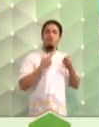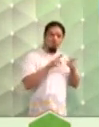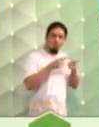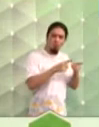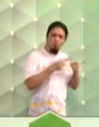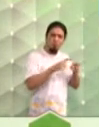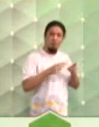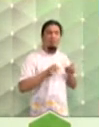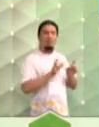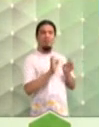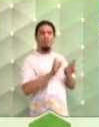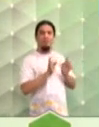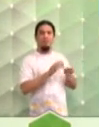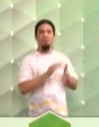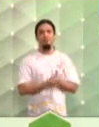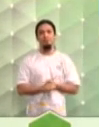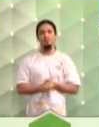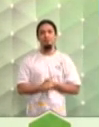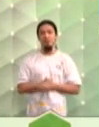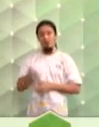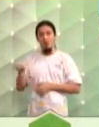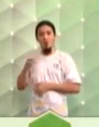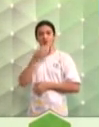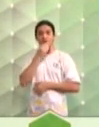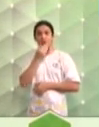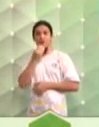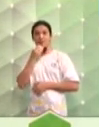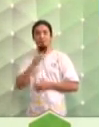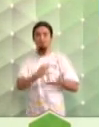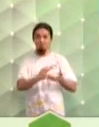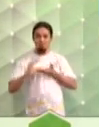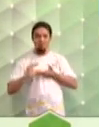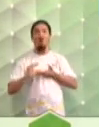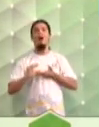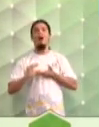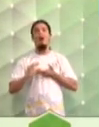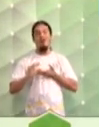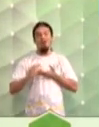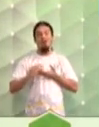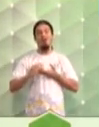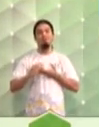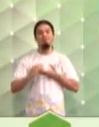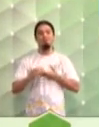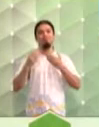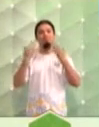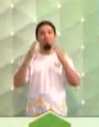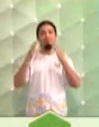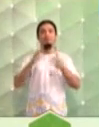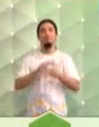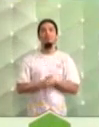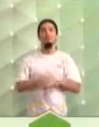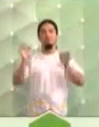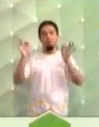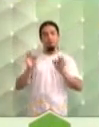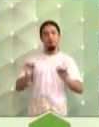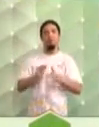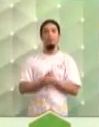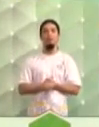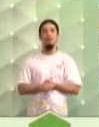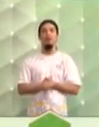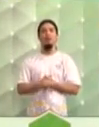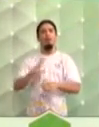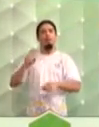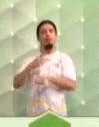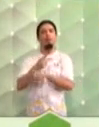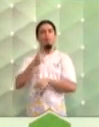reais. Quer dizer, foi uma bênção na vida dessas pessoas. A campanha, ao longo do tempo, foi quebrando todos os boatos que surgiram